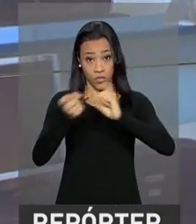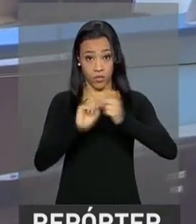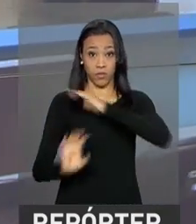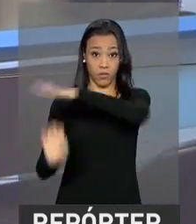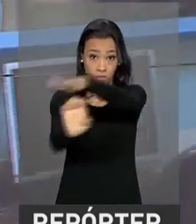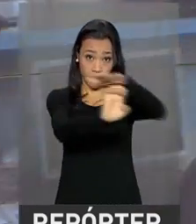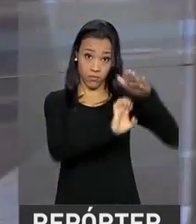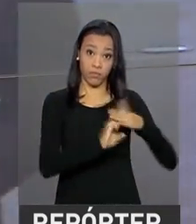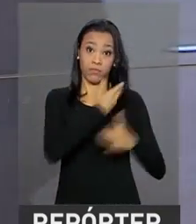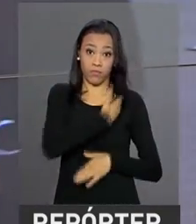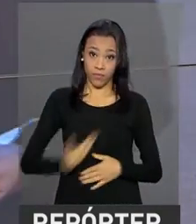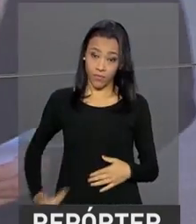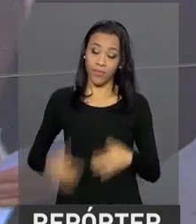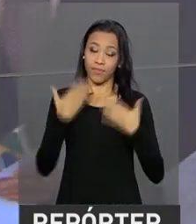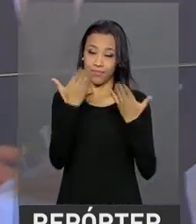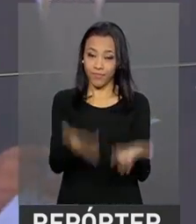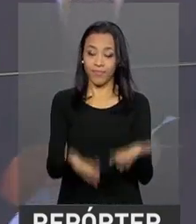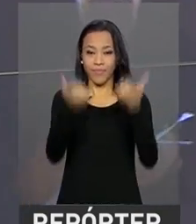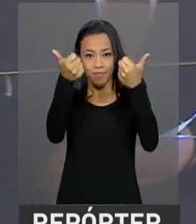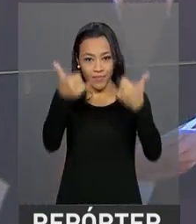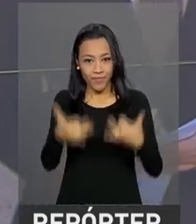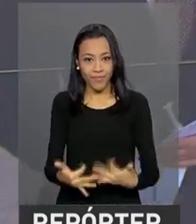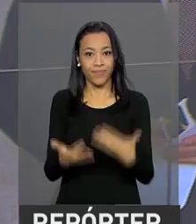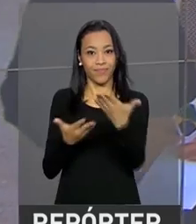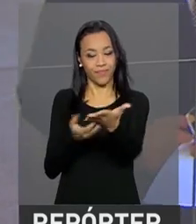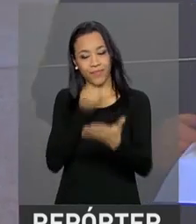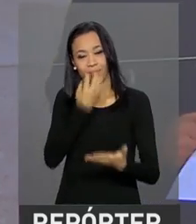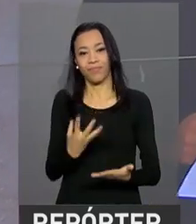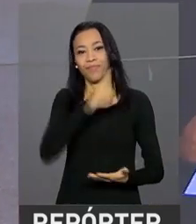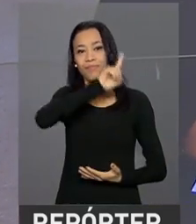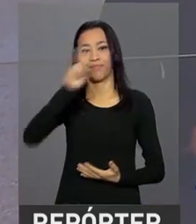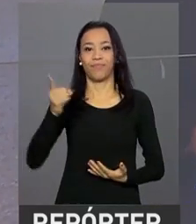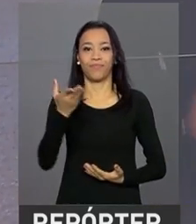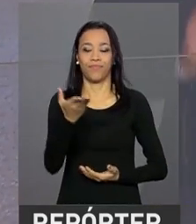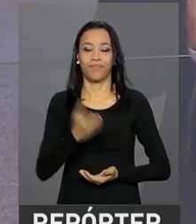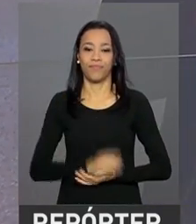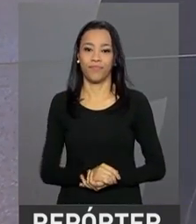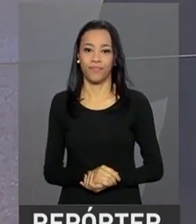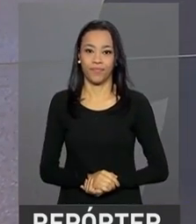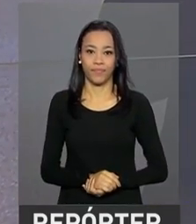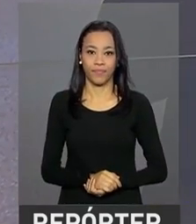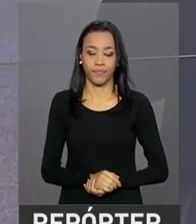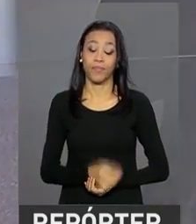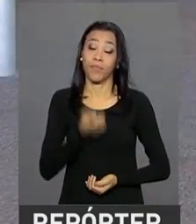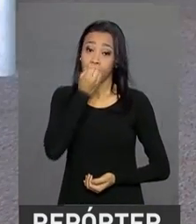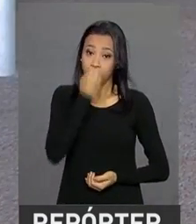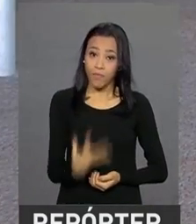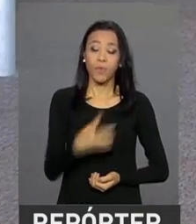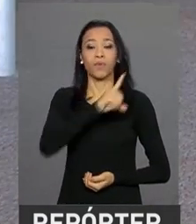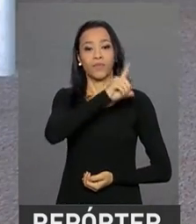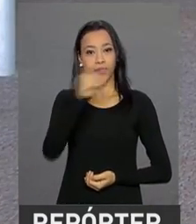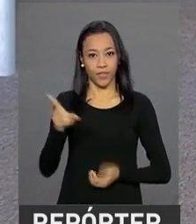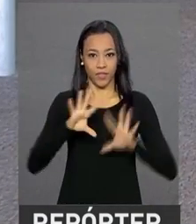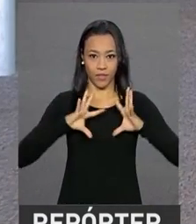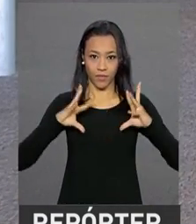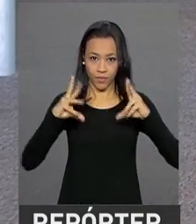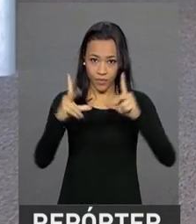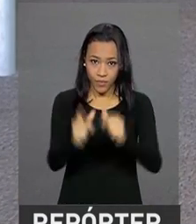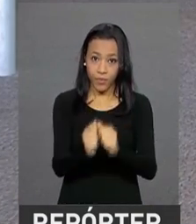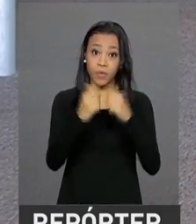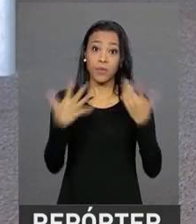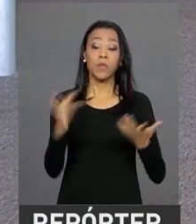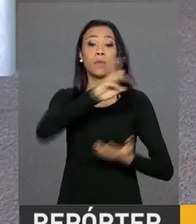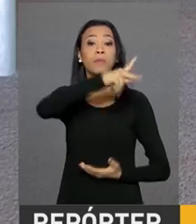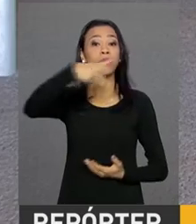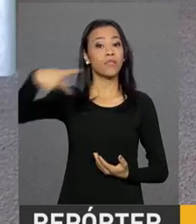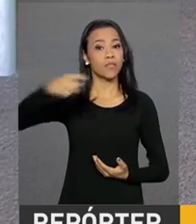informações ao vivo do Palácio do Planalto. Oi, João Pedro, bom dia para você. Oi, Daniele, bom dia para você também, bom dia a todos. O